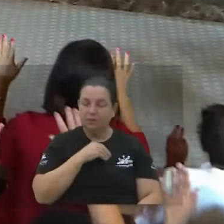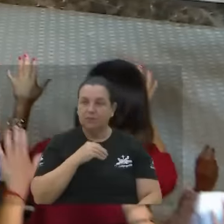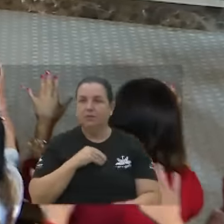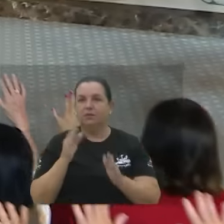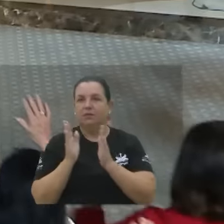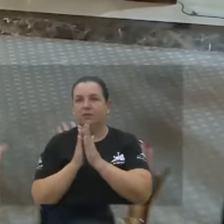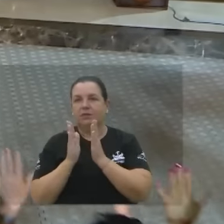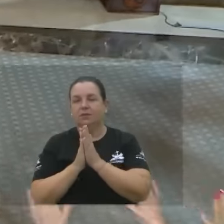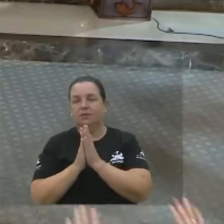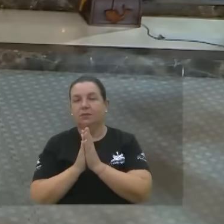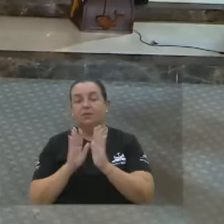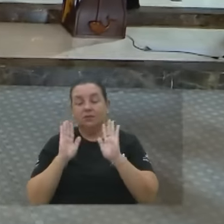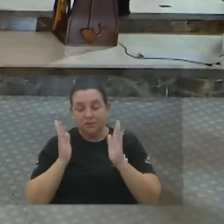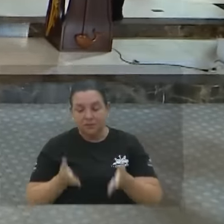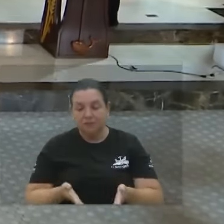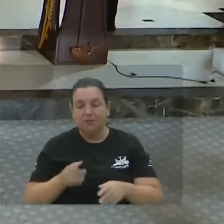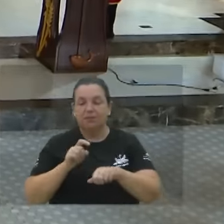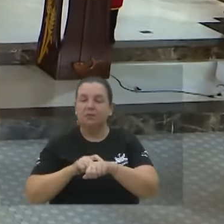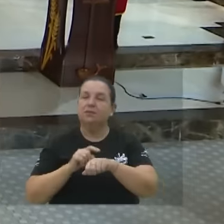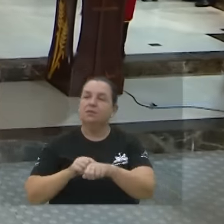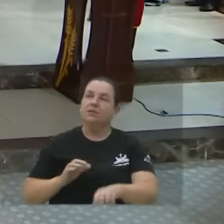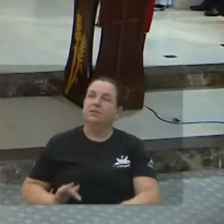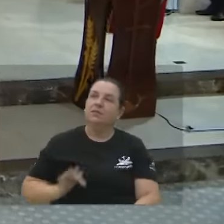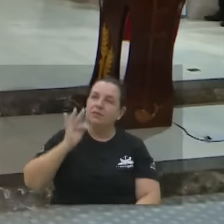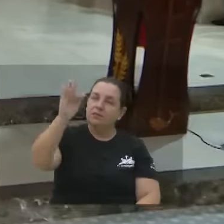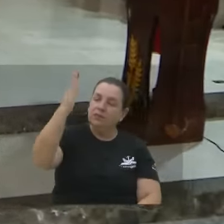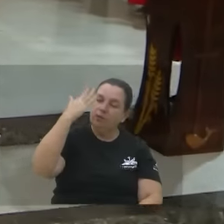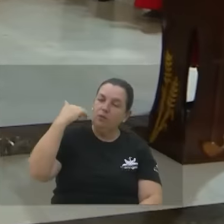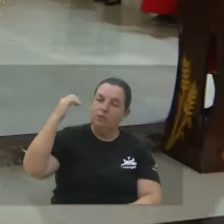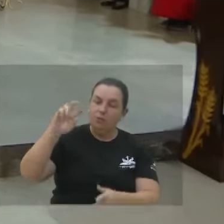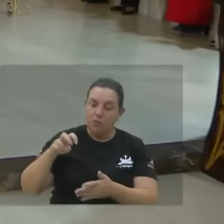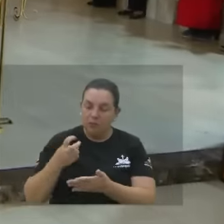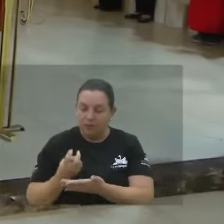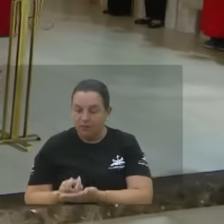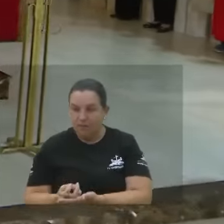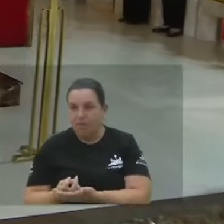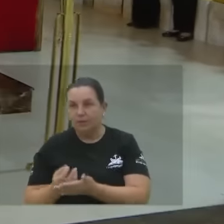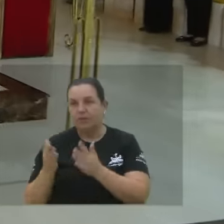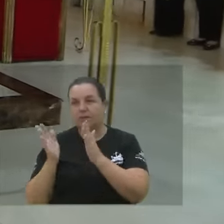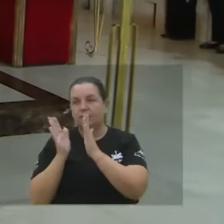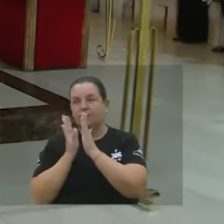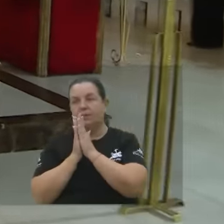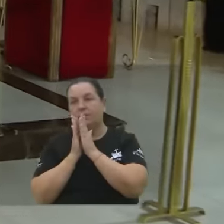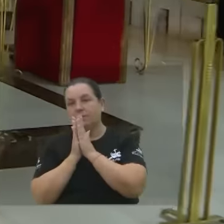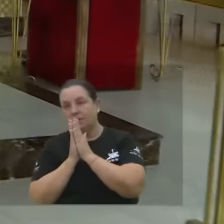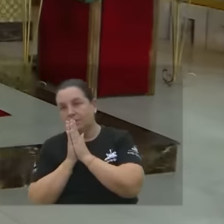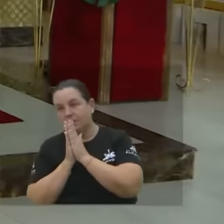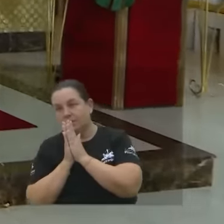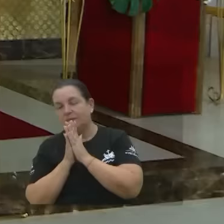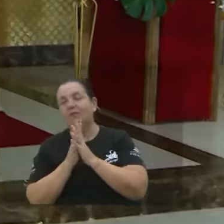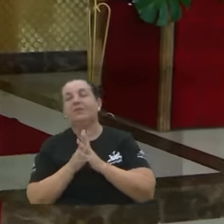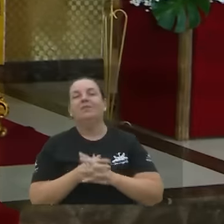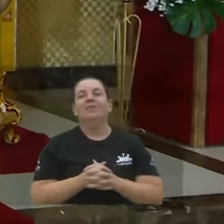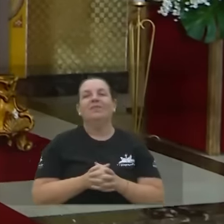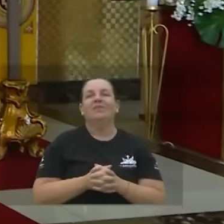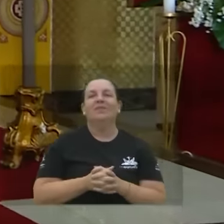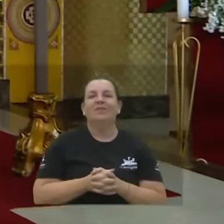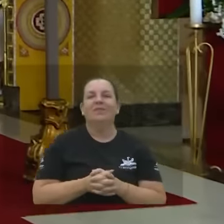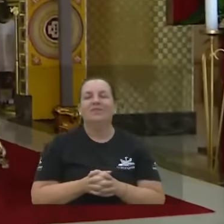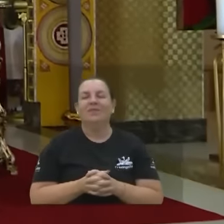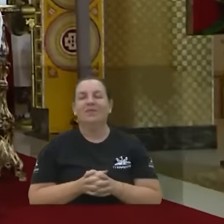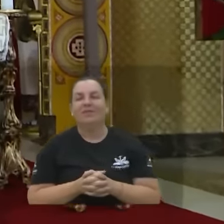Deus, rogai por nós, pecadores, agora e na hora de nossa morte.